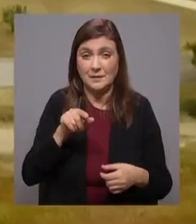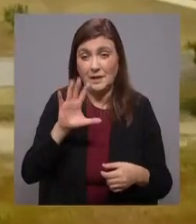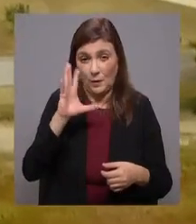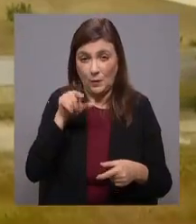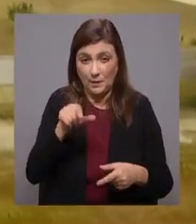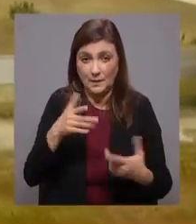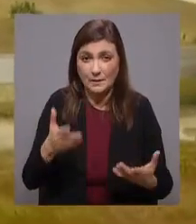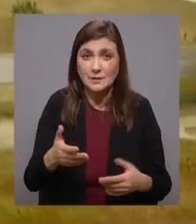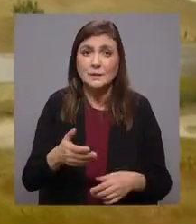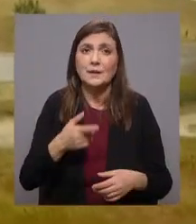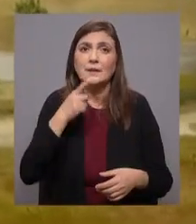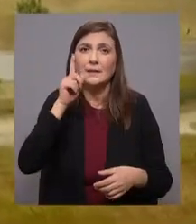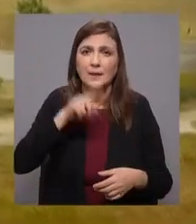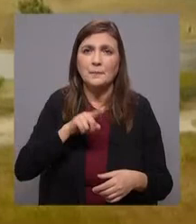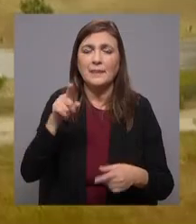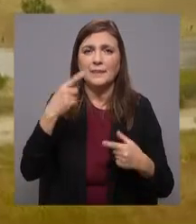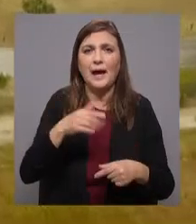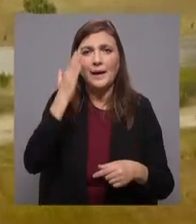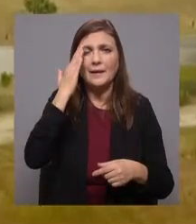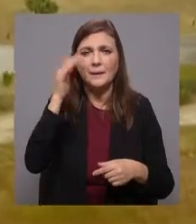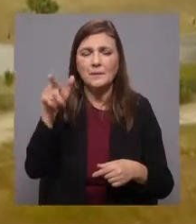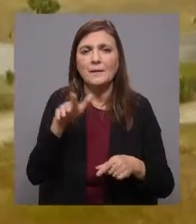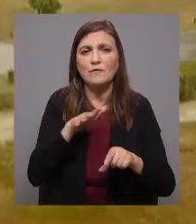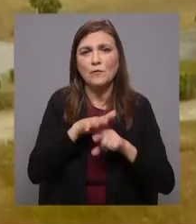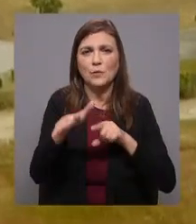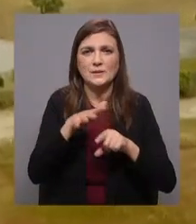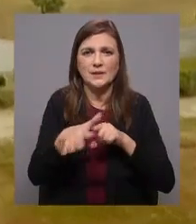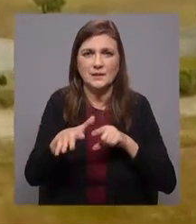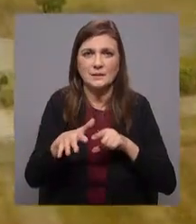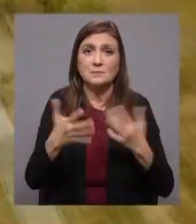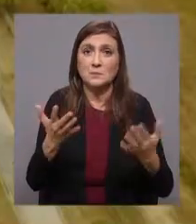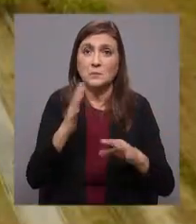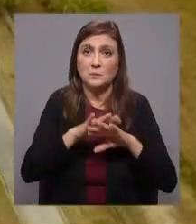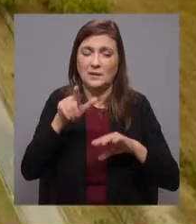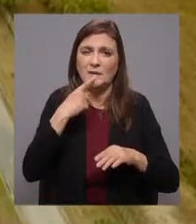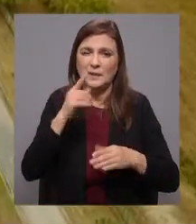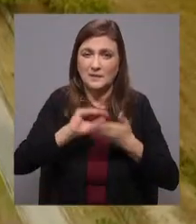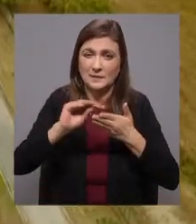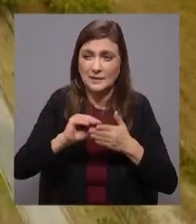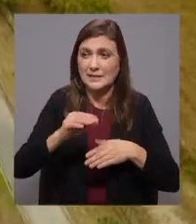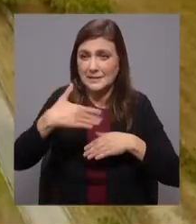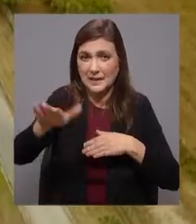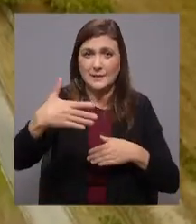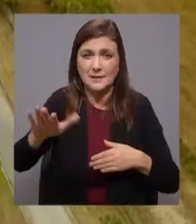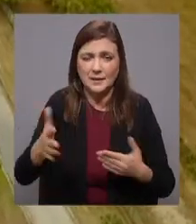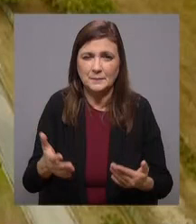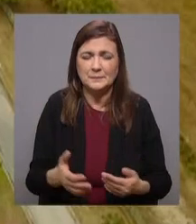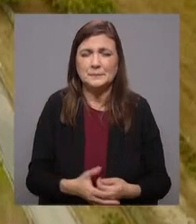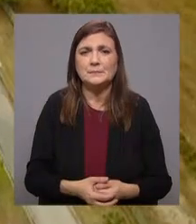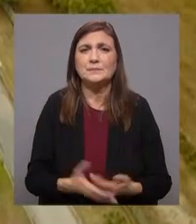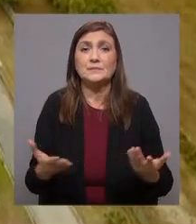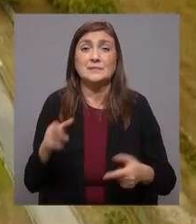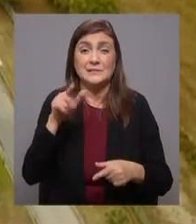acontecer, como tinha capacidade de influenciar. Por isso é que escreve, saiam, saiam.